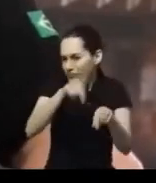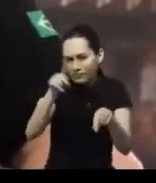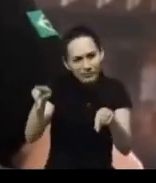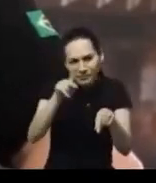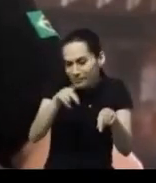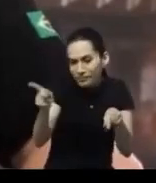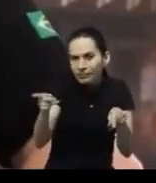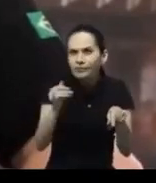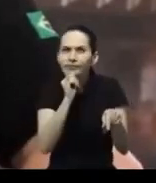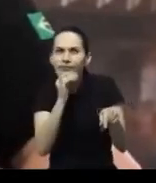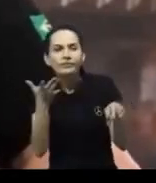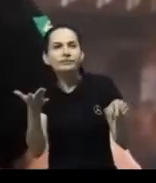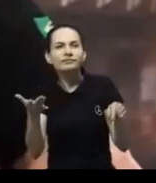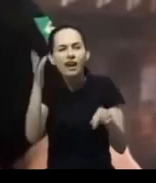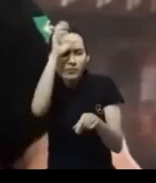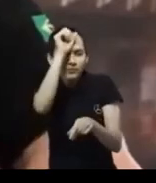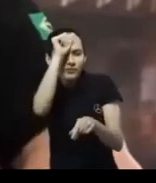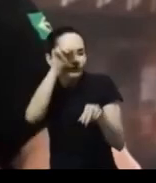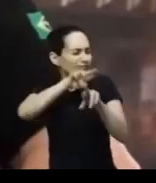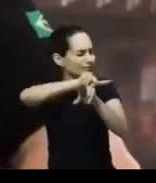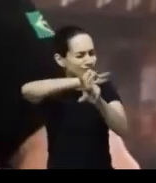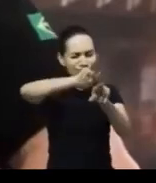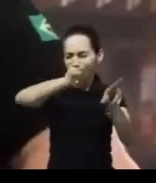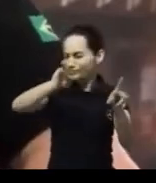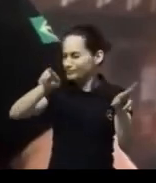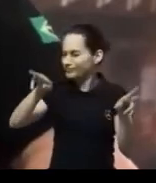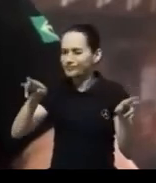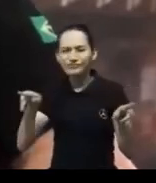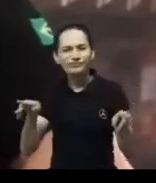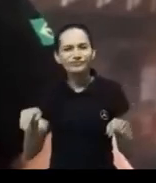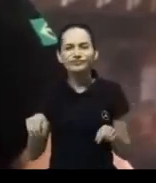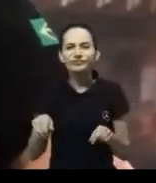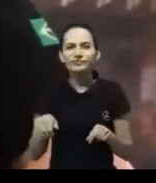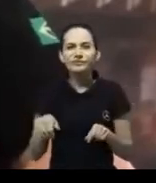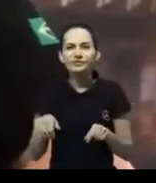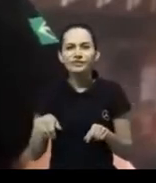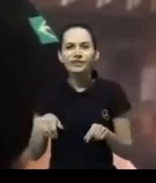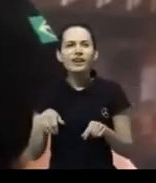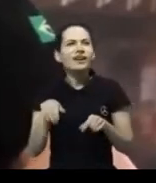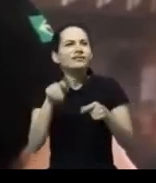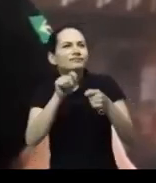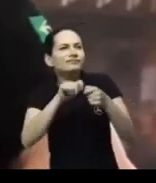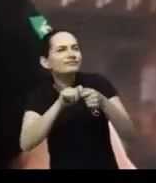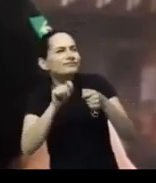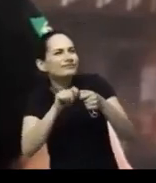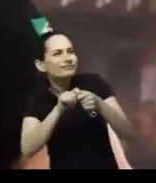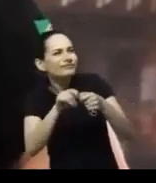Foi onde eu aprendi muita coisa, né? Onde eu